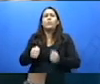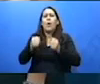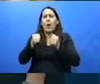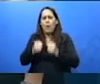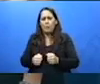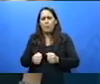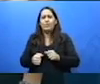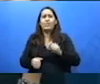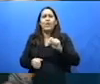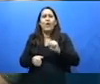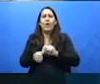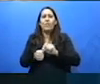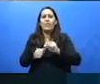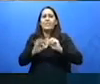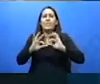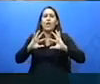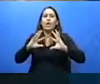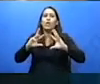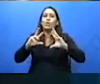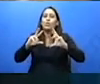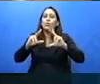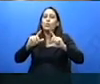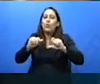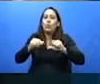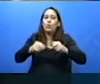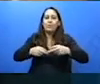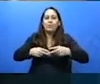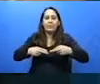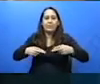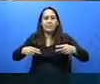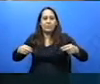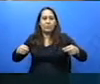ó, o I e o R, ó a linguinha subindo.